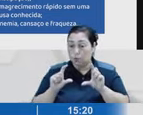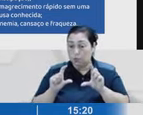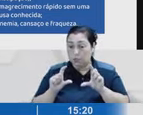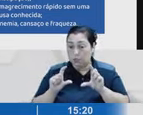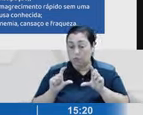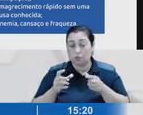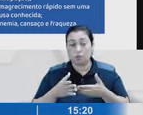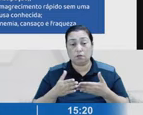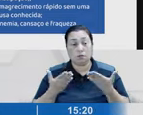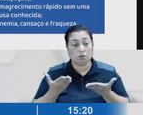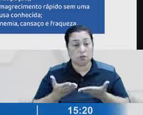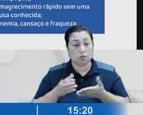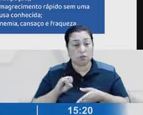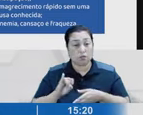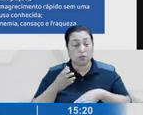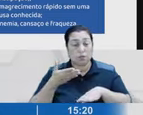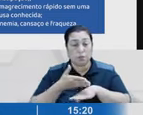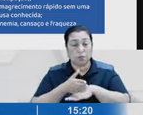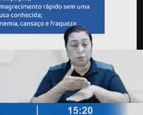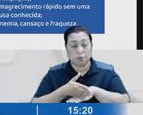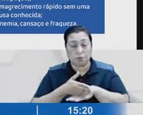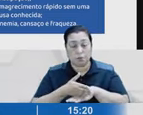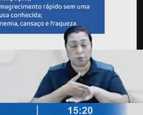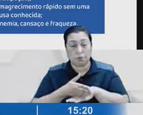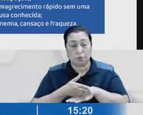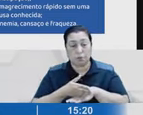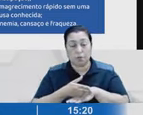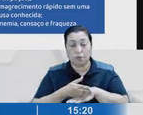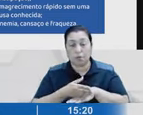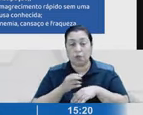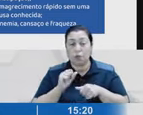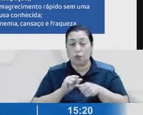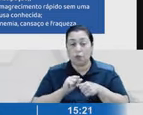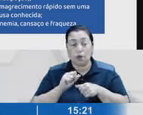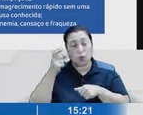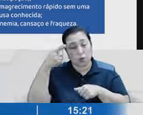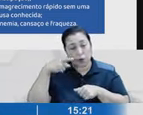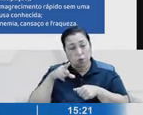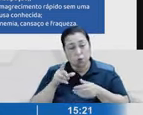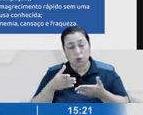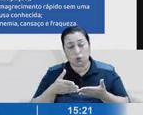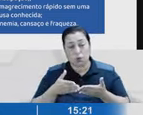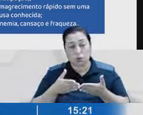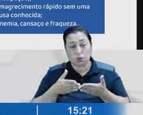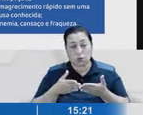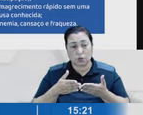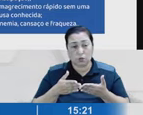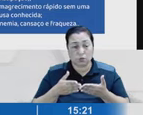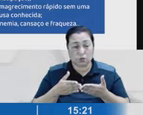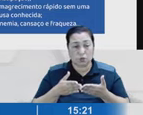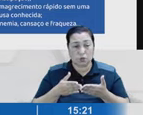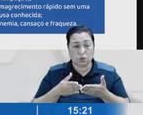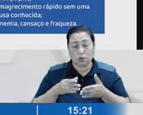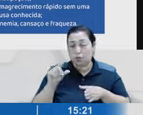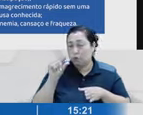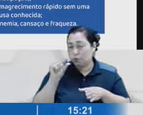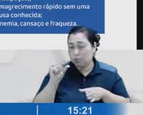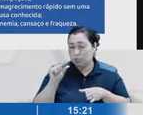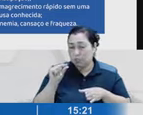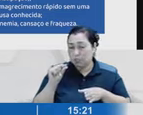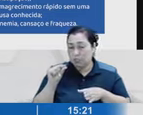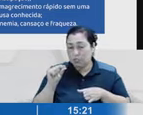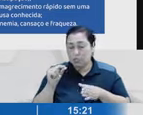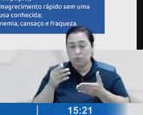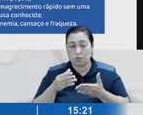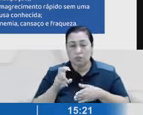Né? Então, se o preparo de cólon foi bem feito, se conseguiu entubar o seco, se era um pólipo pequeno, com